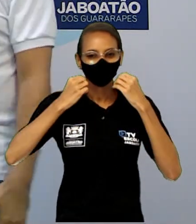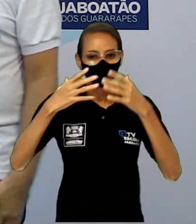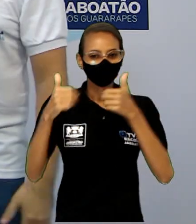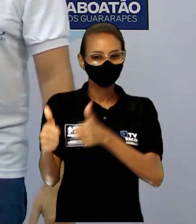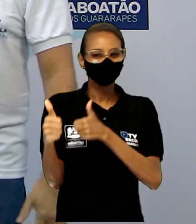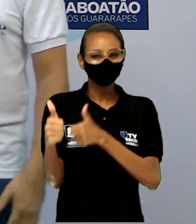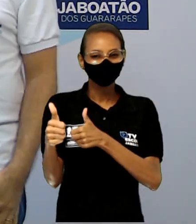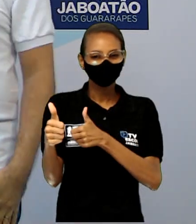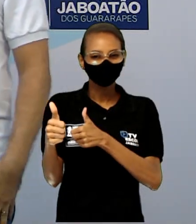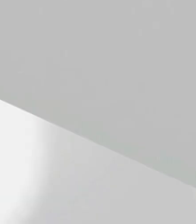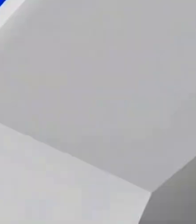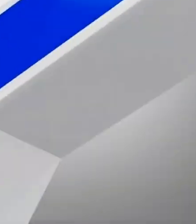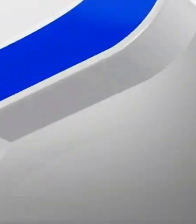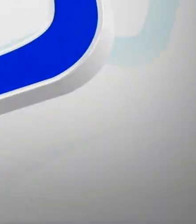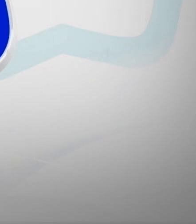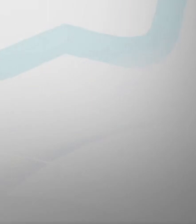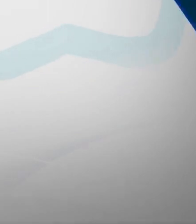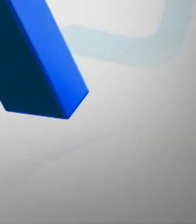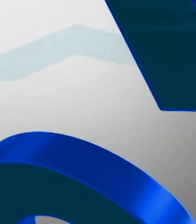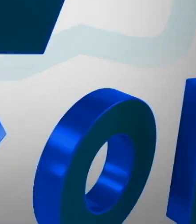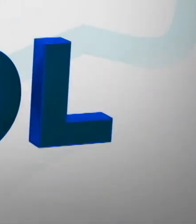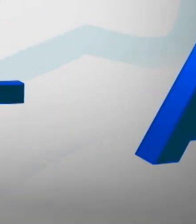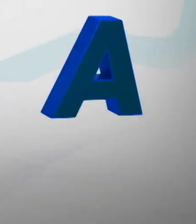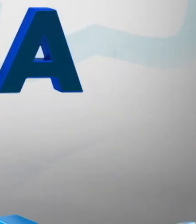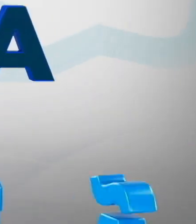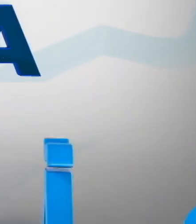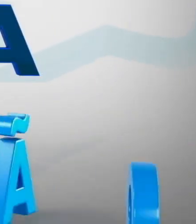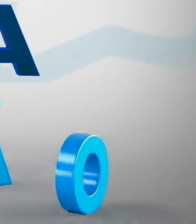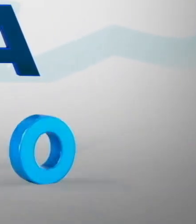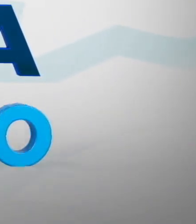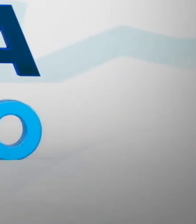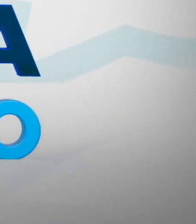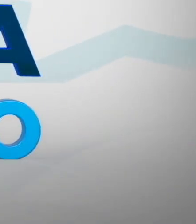organizados pela fórmula de Bhaskara? Porque eu queria também lembrar você que você poderia ter feito de cabeça também, não é? Através da ideia do produto